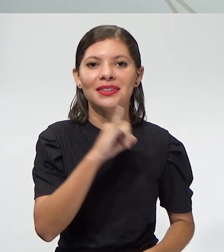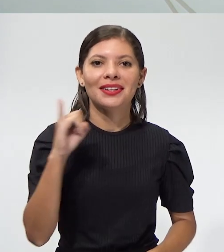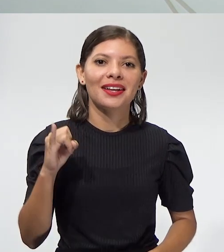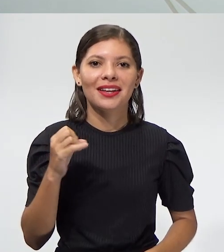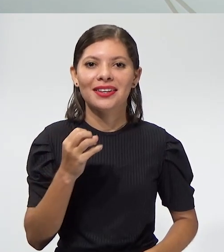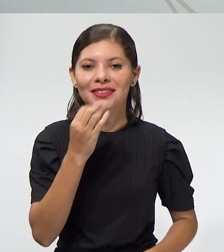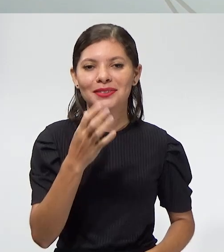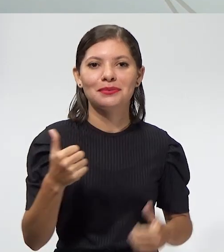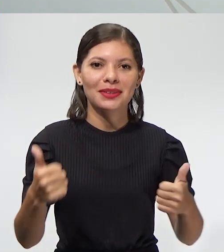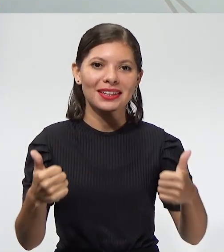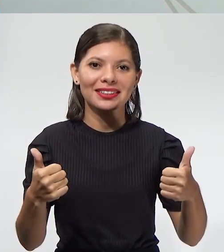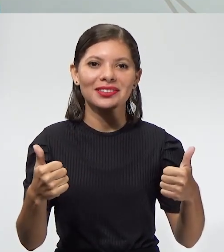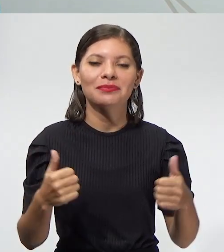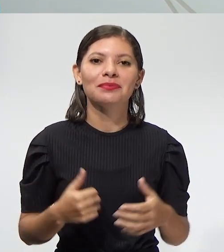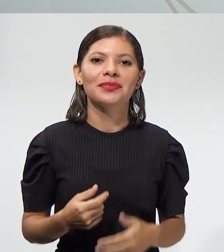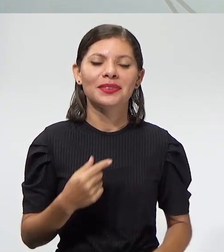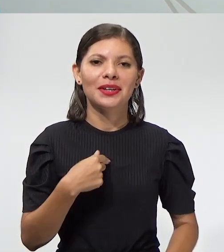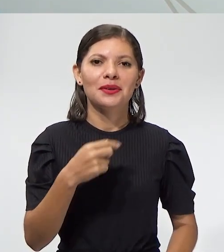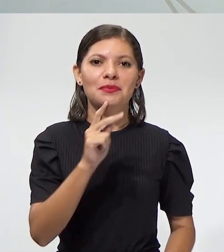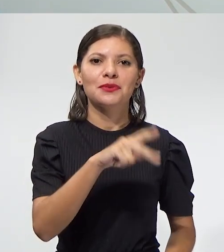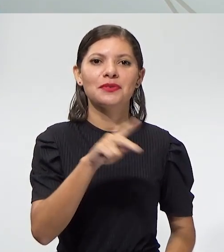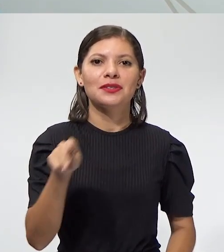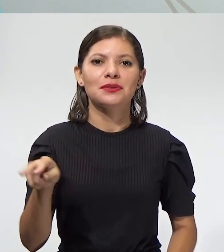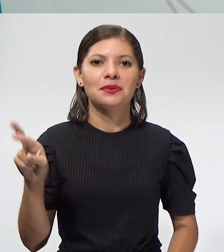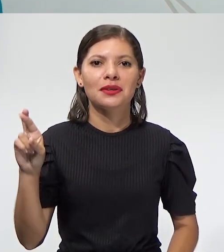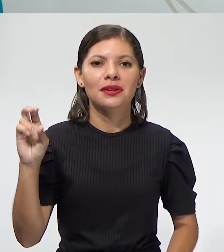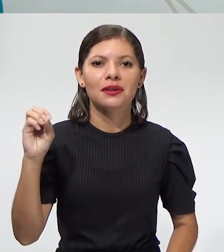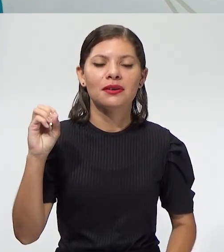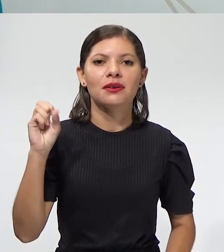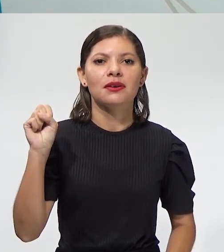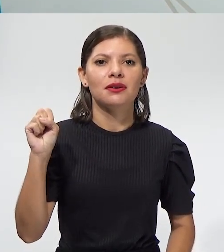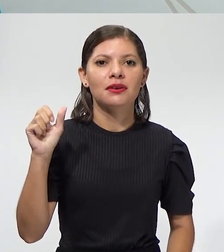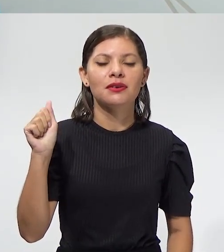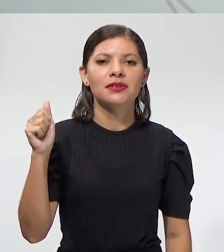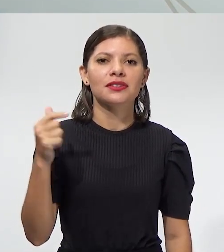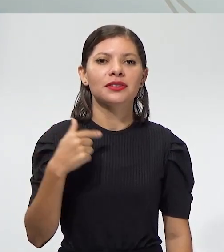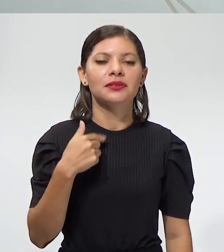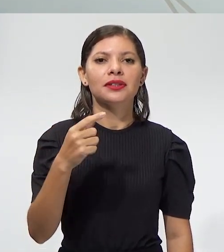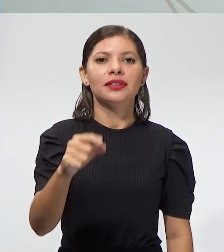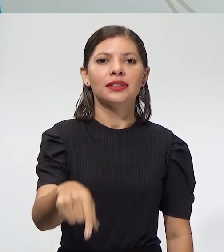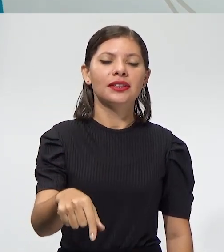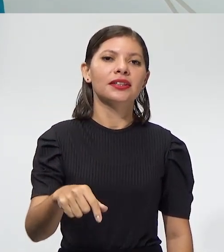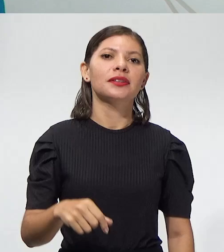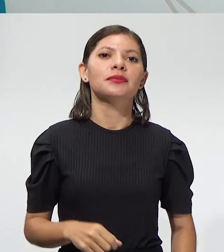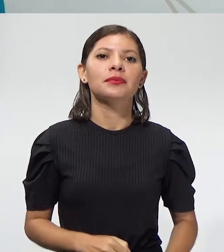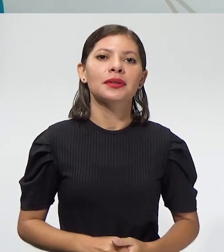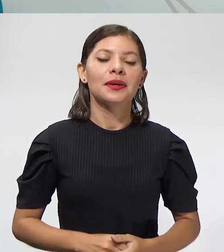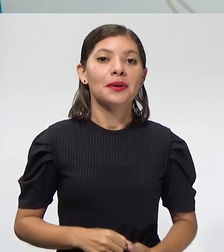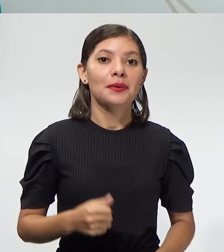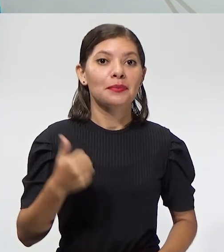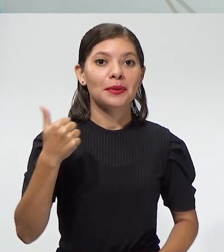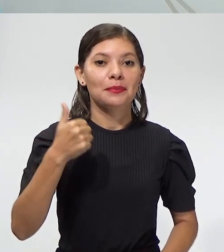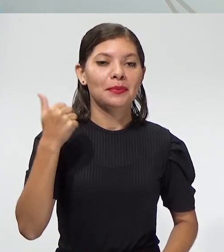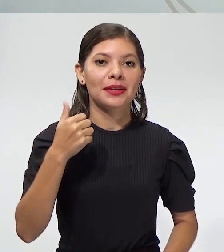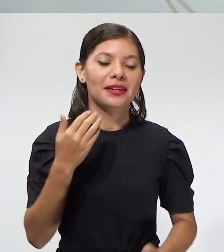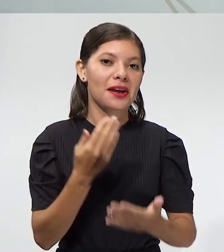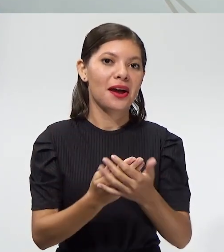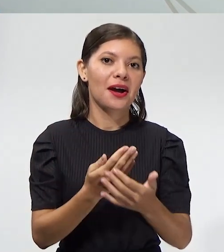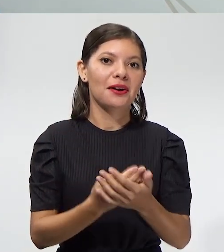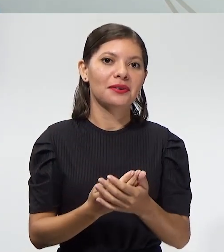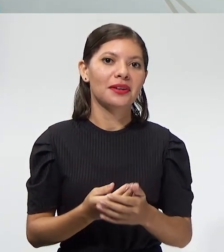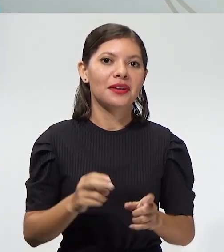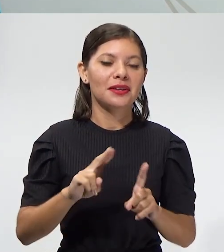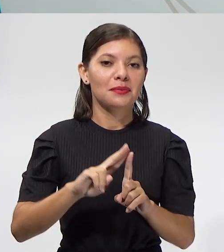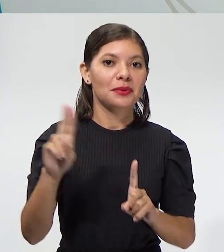Olá, tudo bem? Eu sou a professora Rosa Martins e estou aqui para a nossa primeira aula da